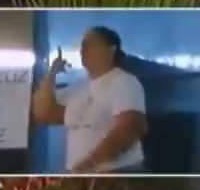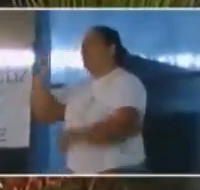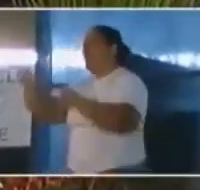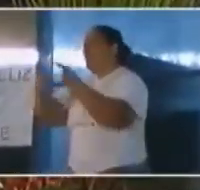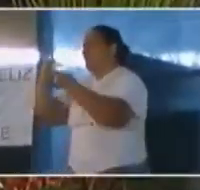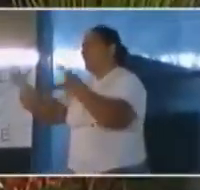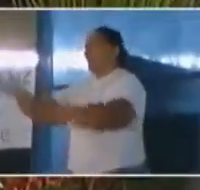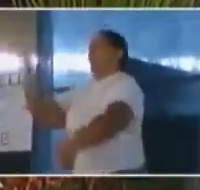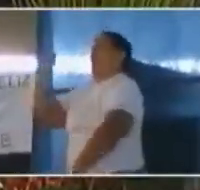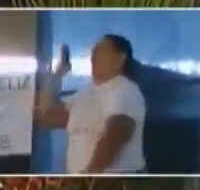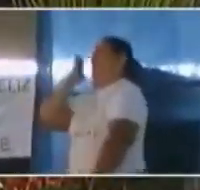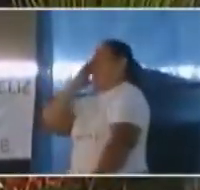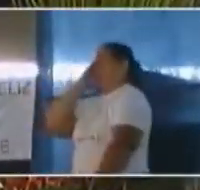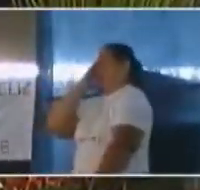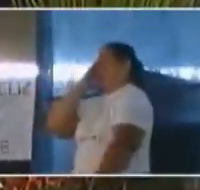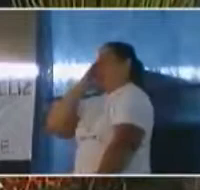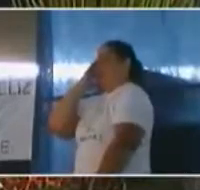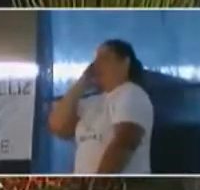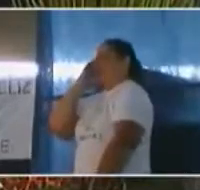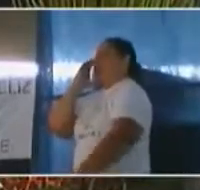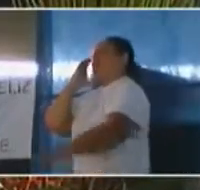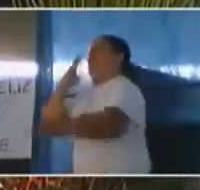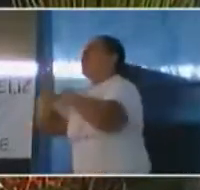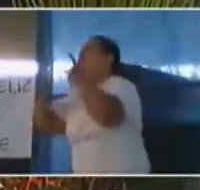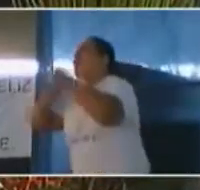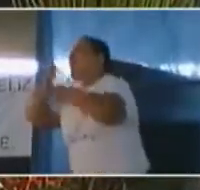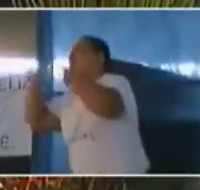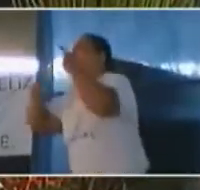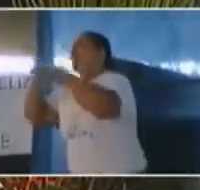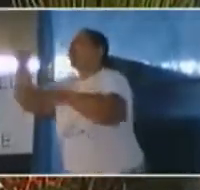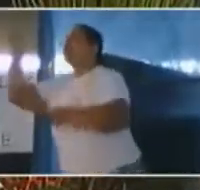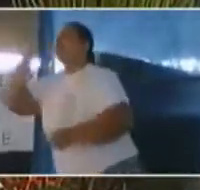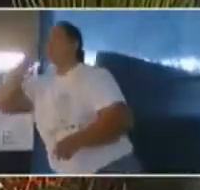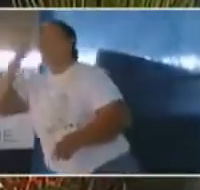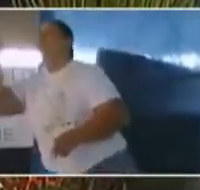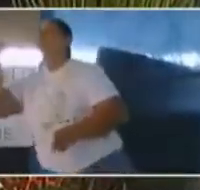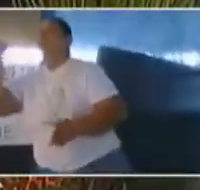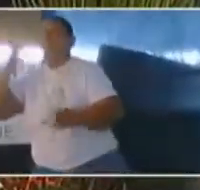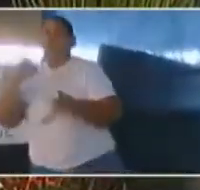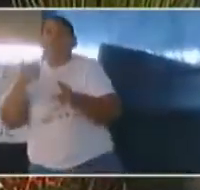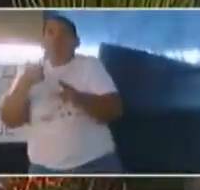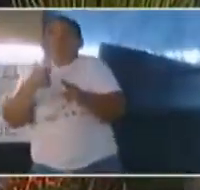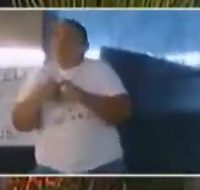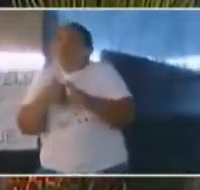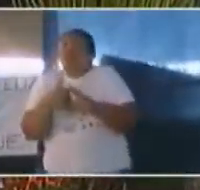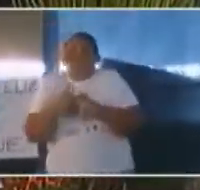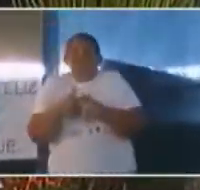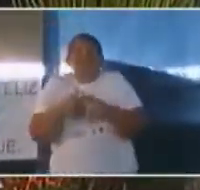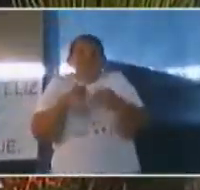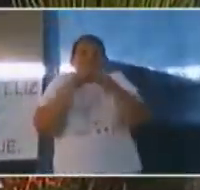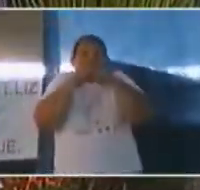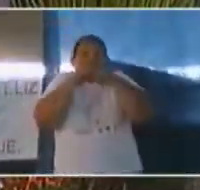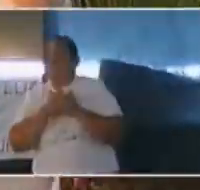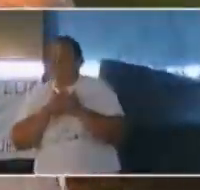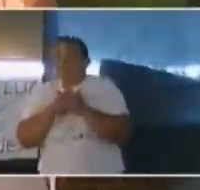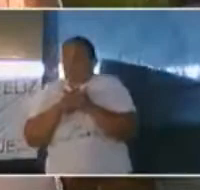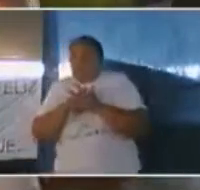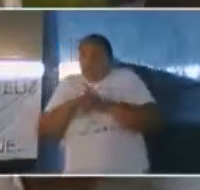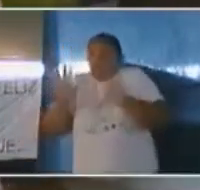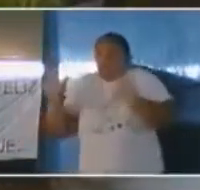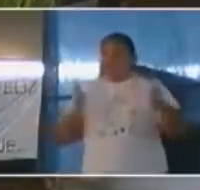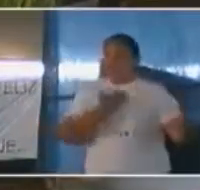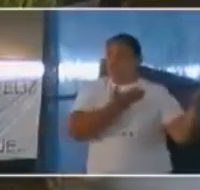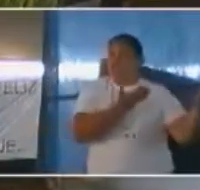falam não conseguem ou não conseguem ser entendidas da maneira que elas intencionaram. Neste momento...